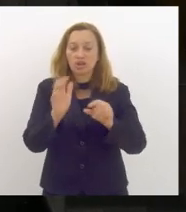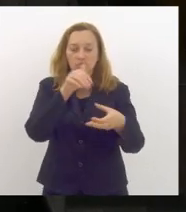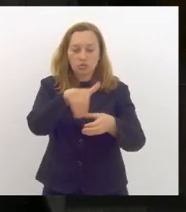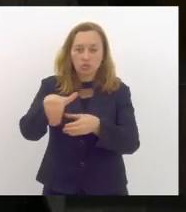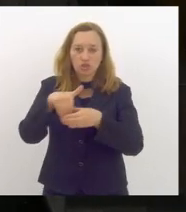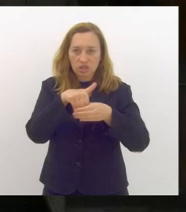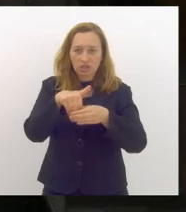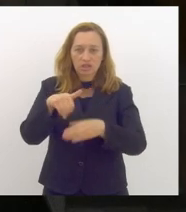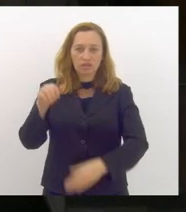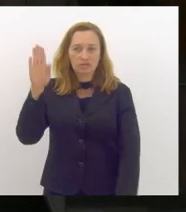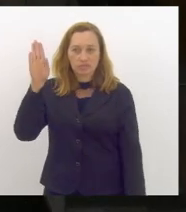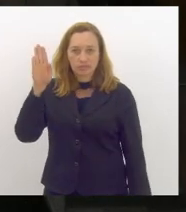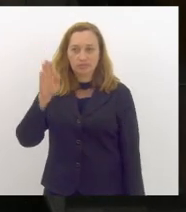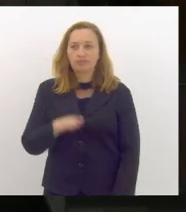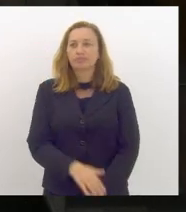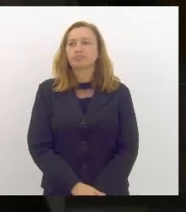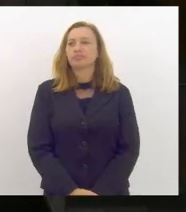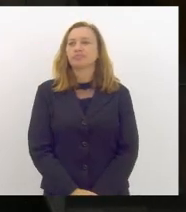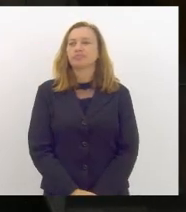seus candidatos